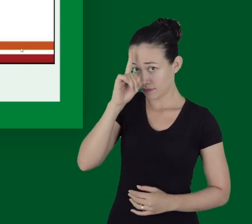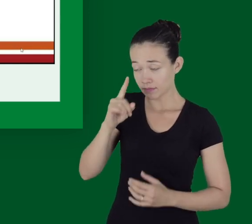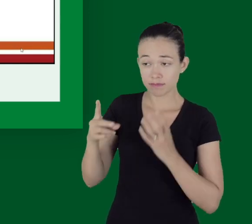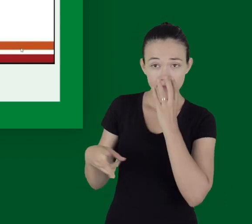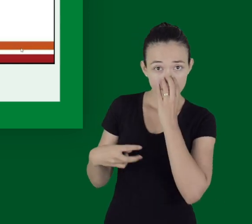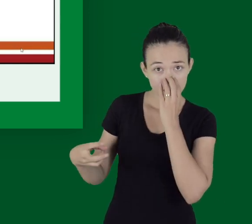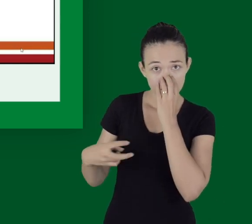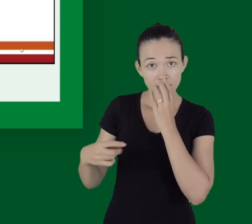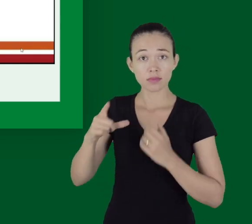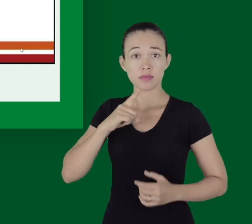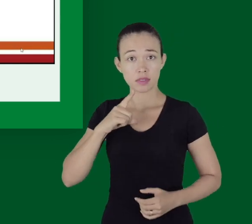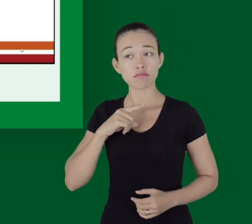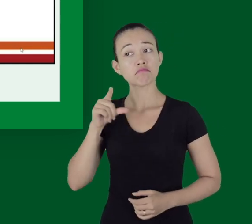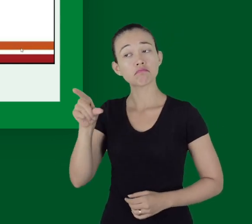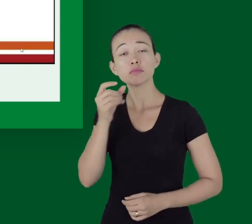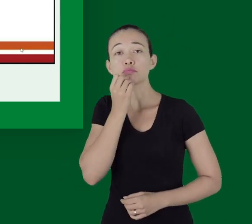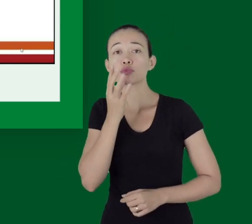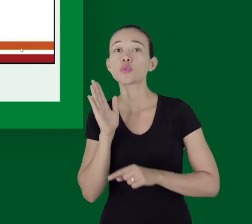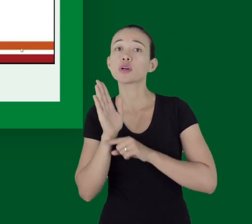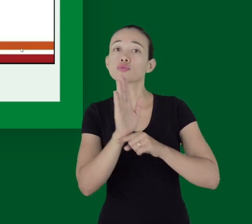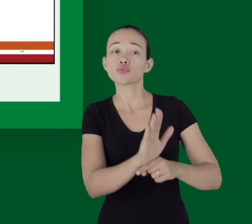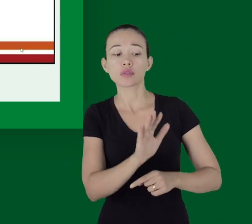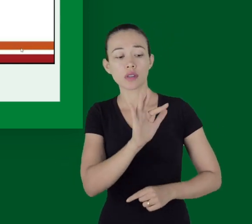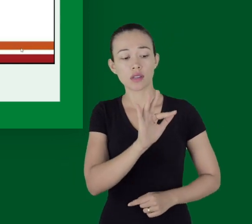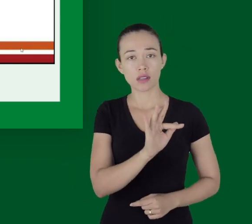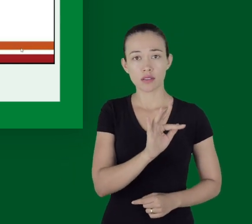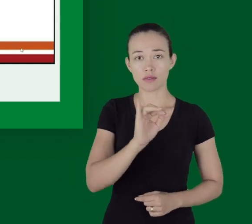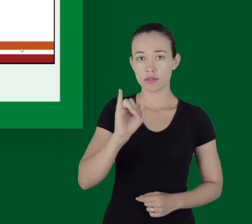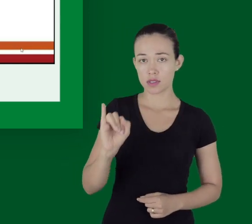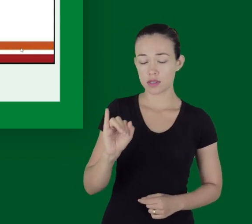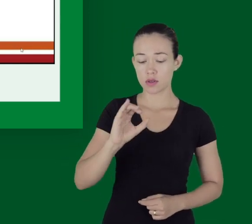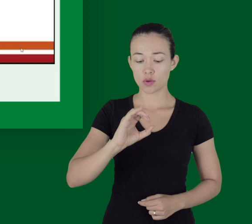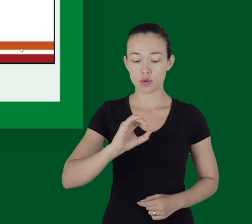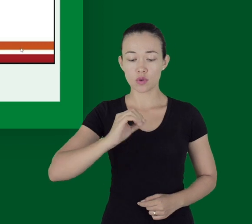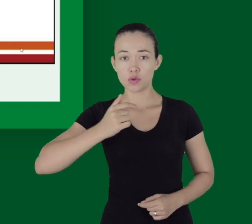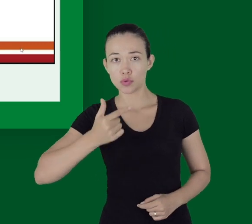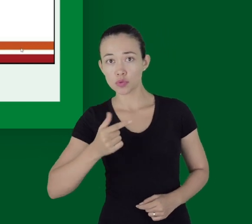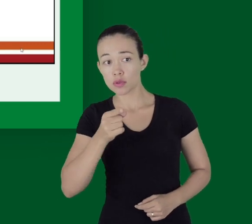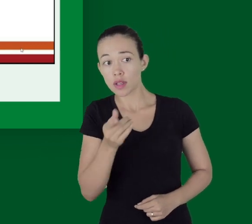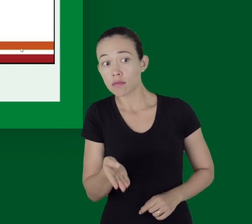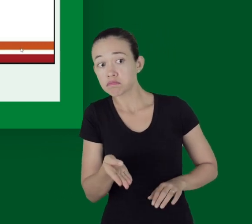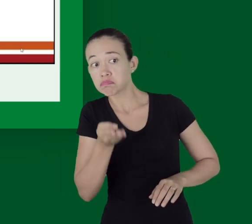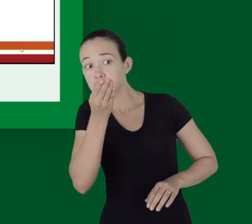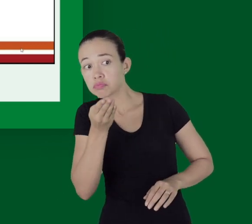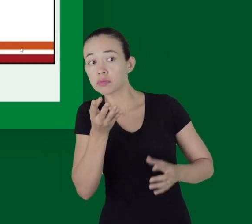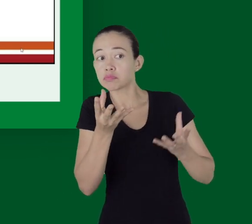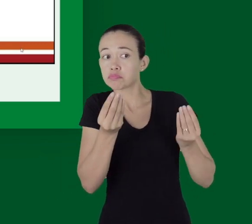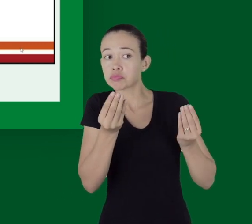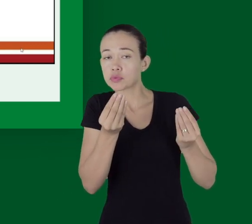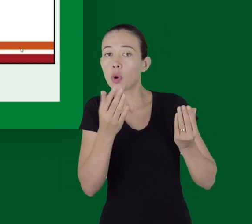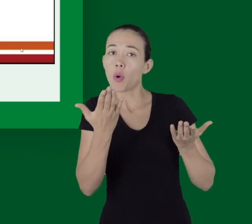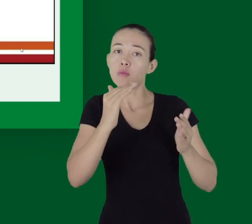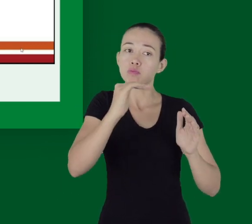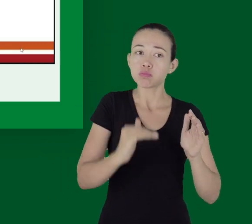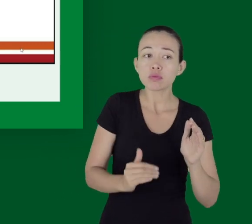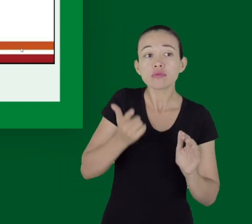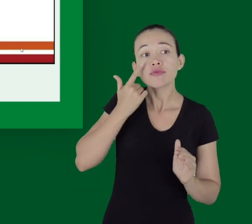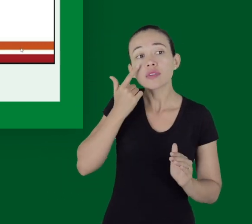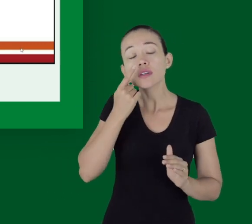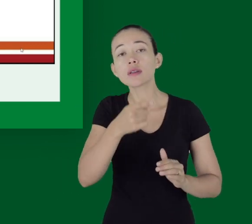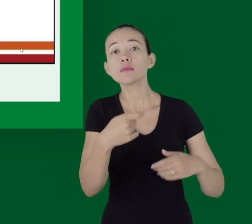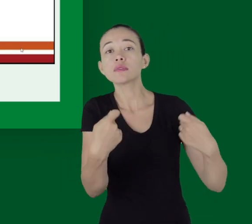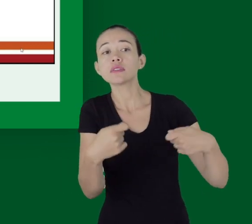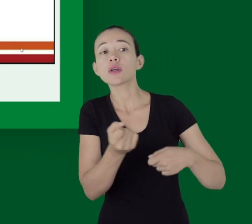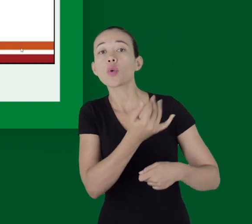pode ofertar uma FI maior ou menor, dependendo da necessidade do paciente. É um paciente que não tem uma ausculta